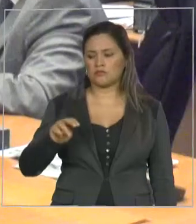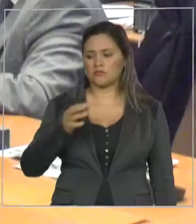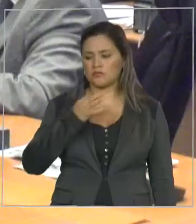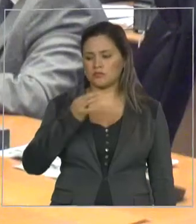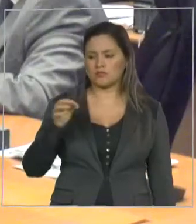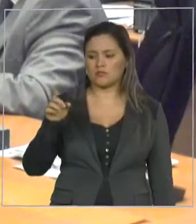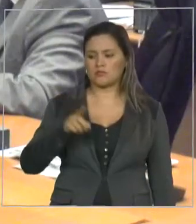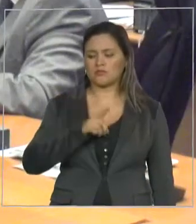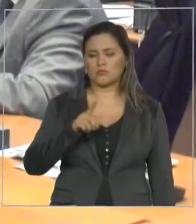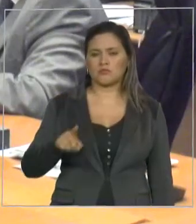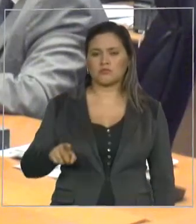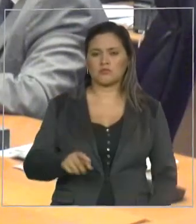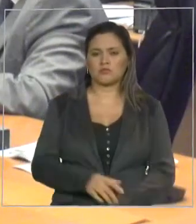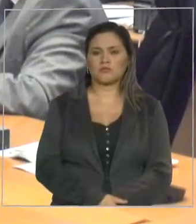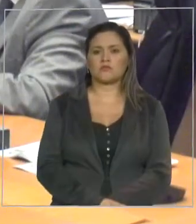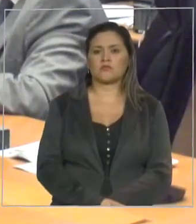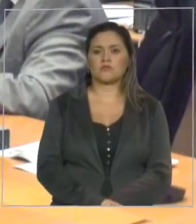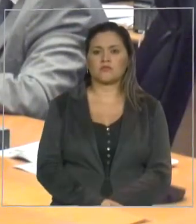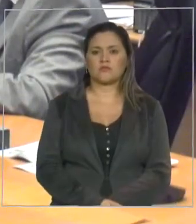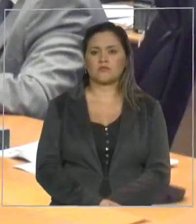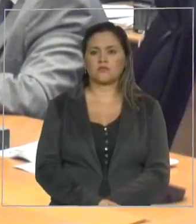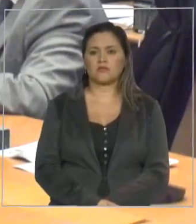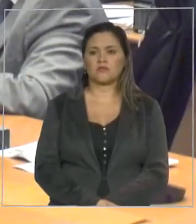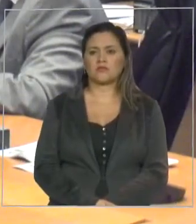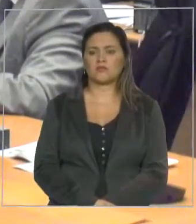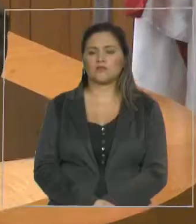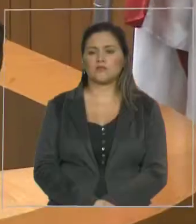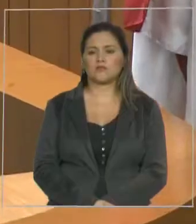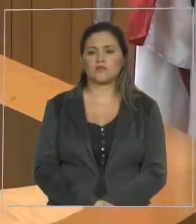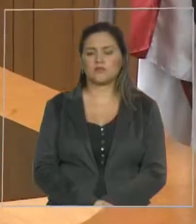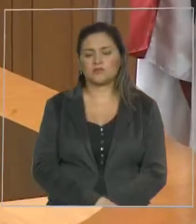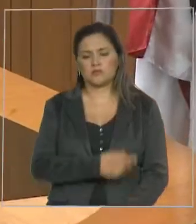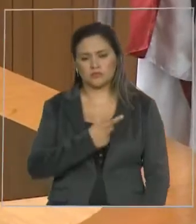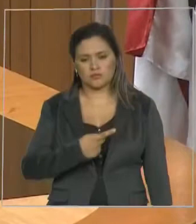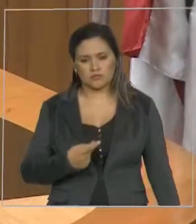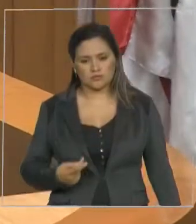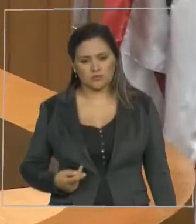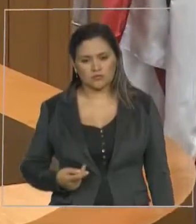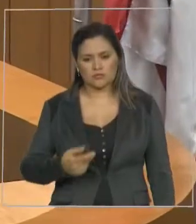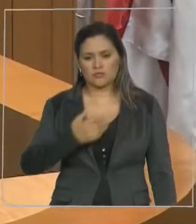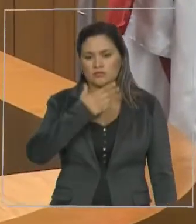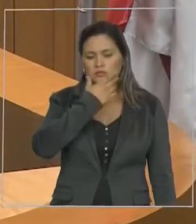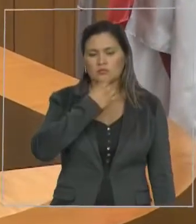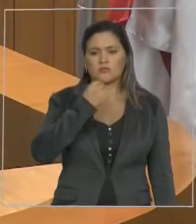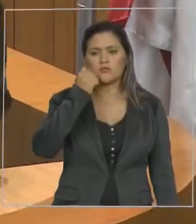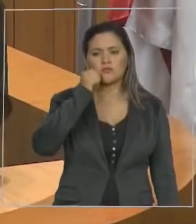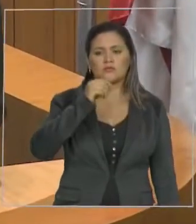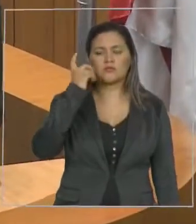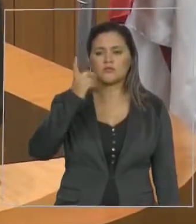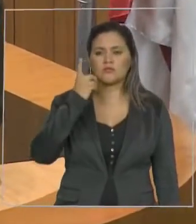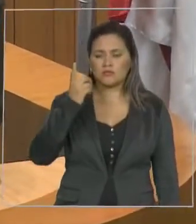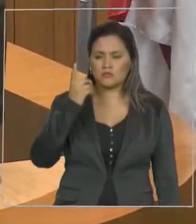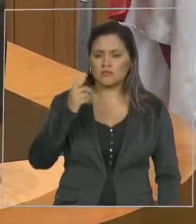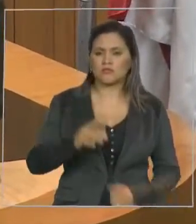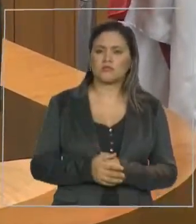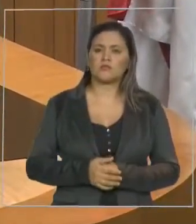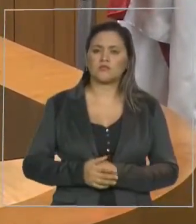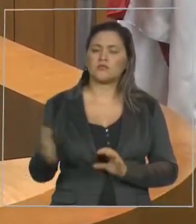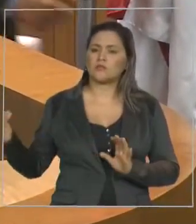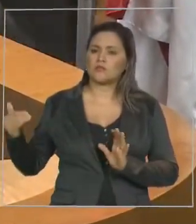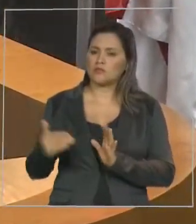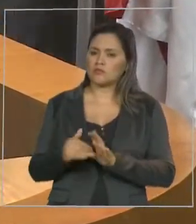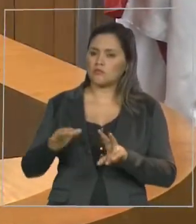Senhor presidente, senhoras e senhores deputados, esse final de semana na nossa cidade aconteceu o mutirão da